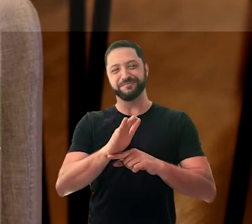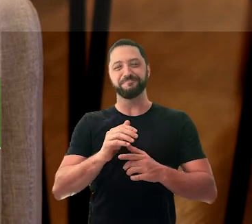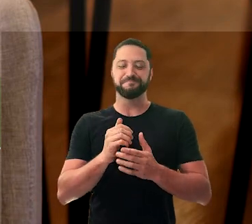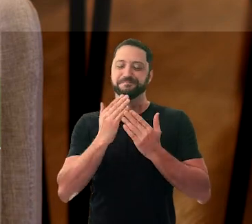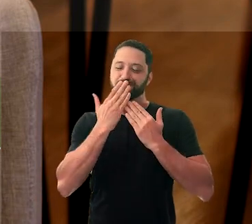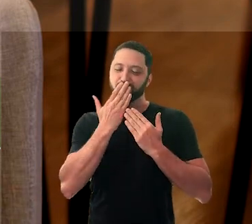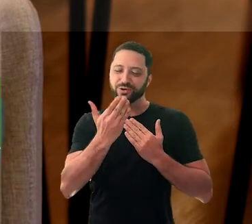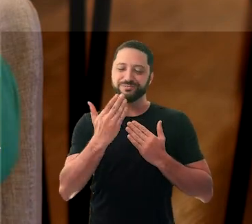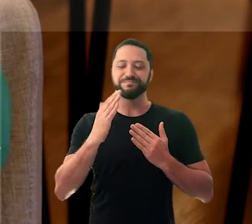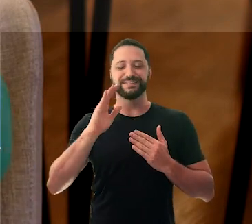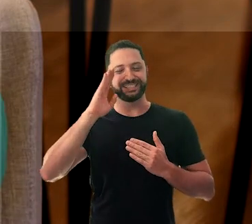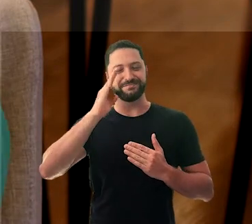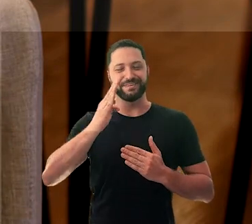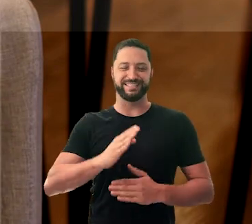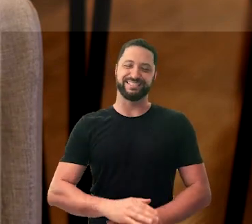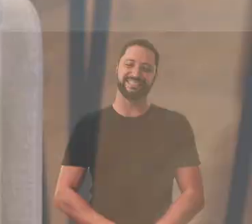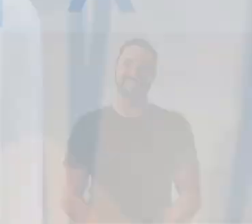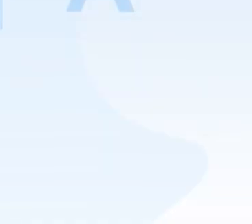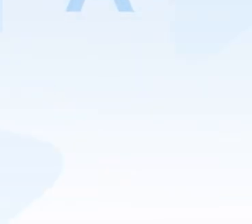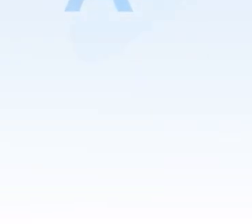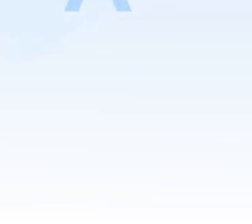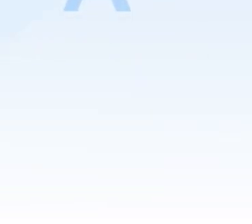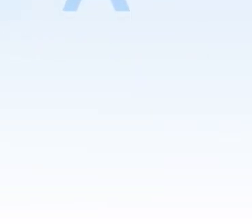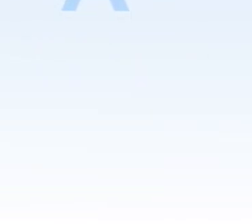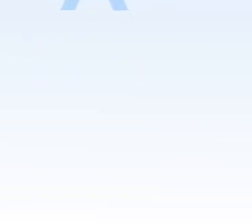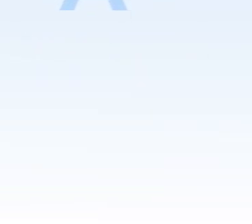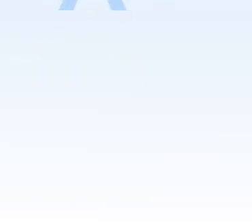beijo e até mais!